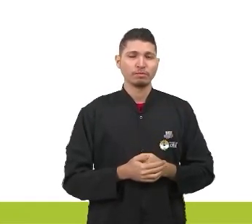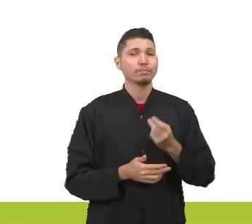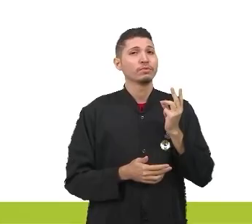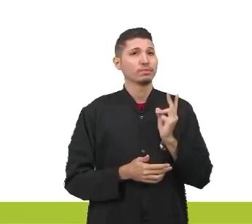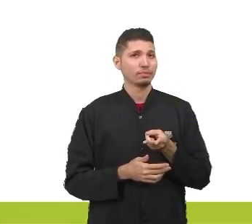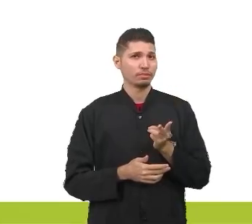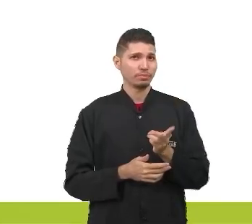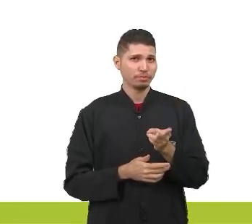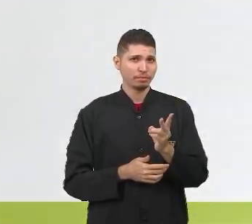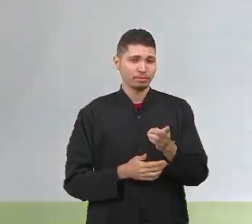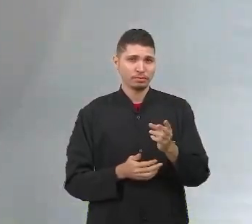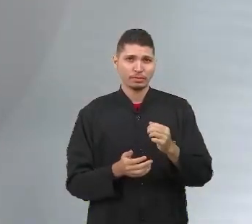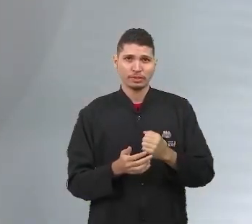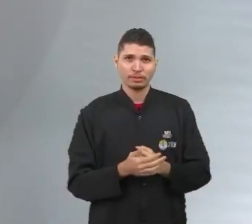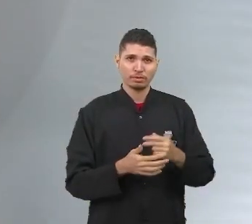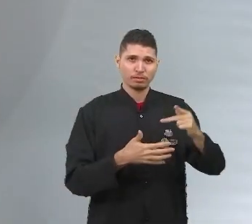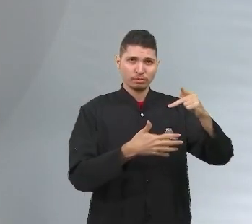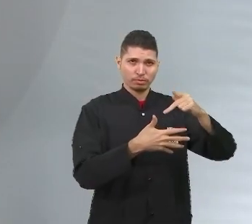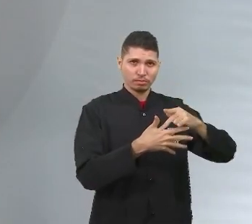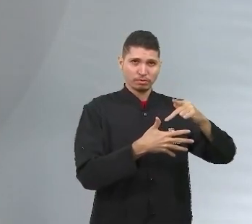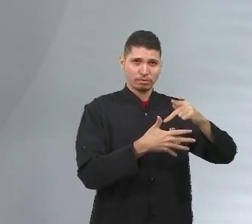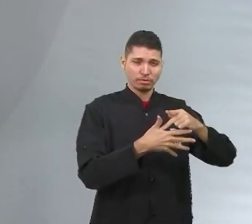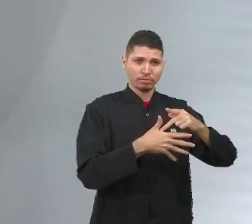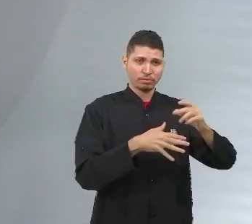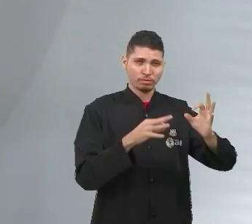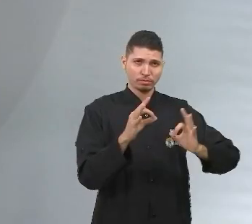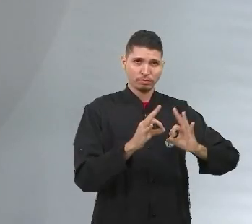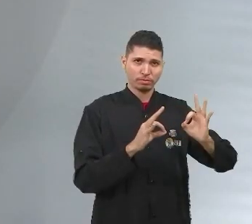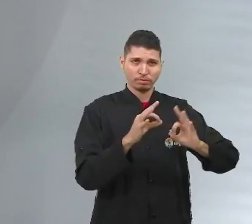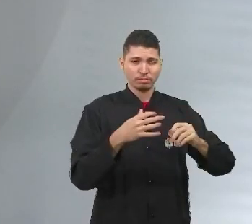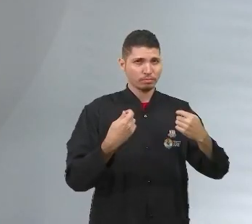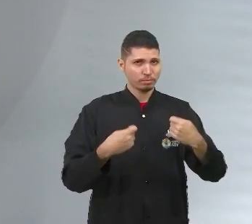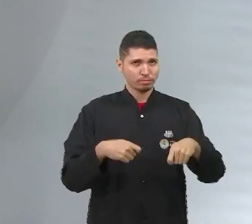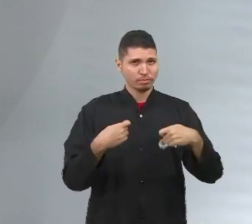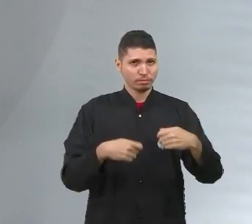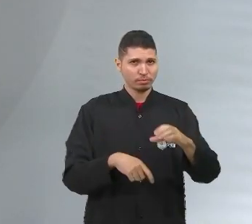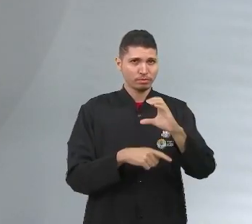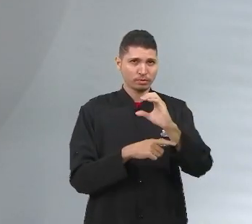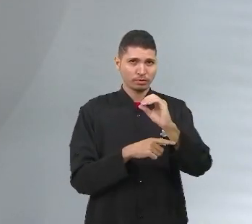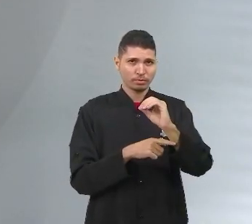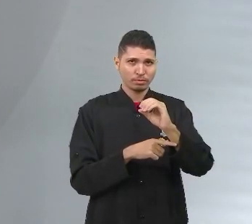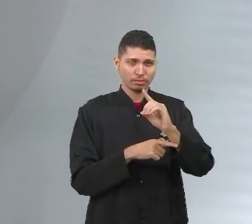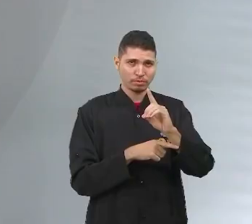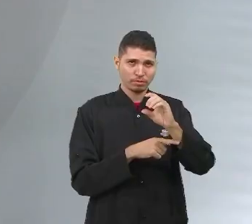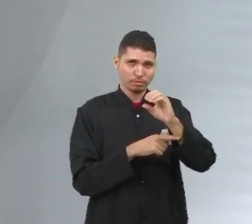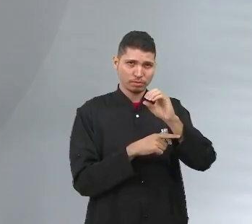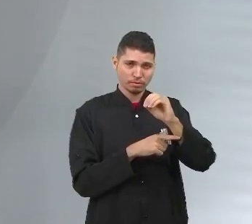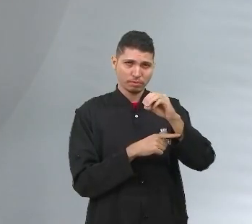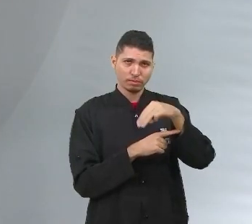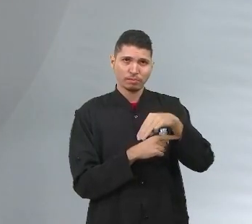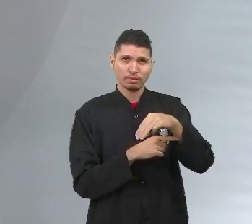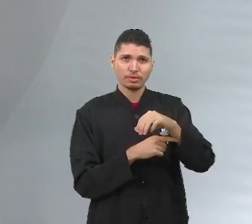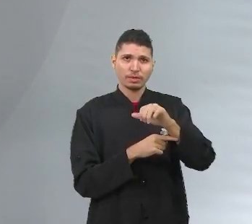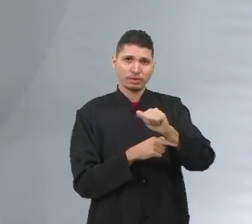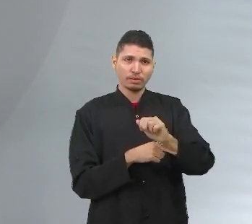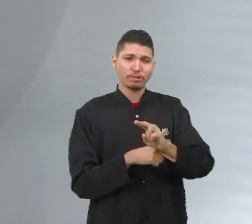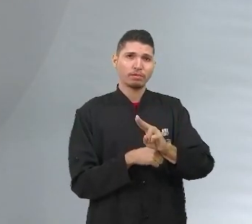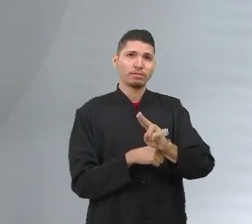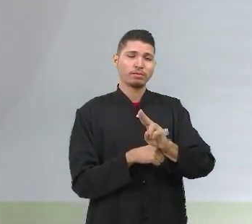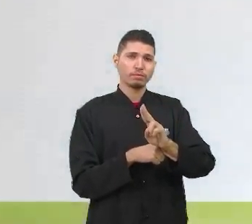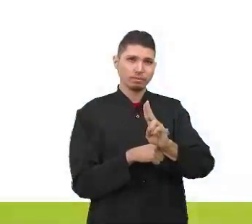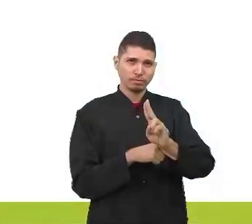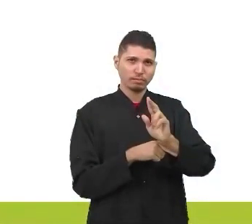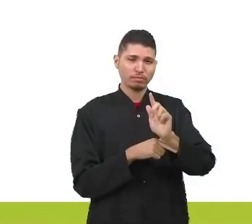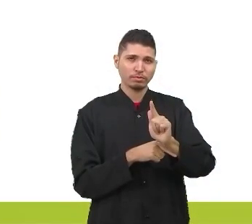a síntese de uma proteína, precisa ter esse códon AUG. E quando aparecer um dos